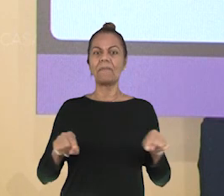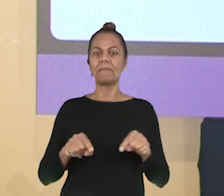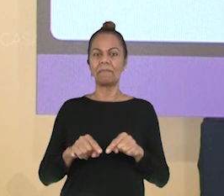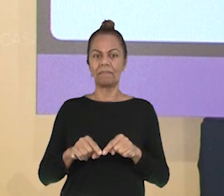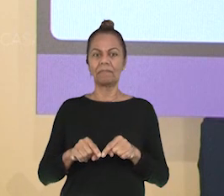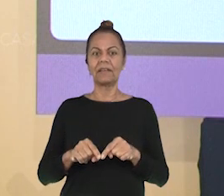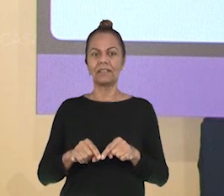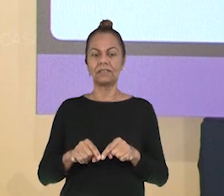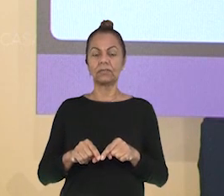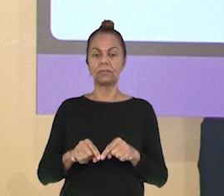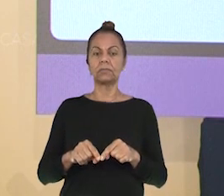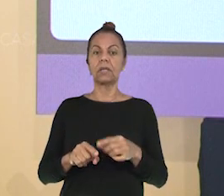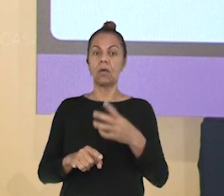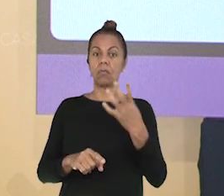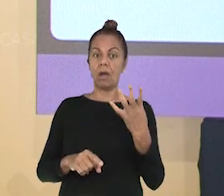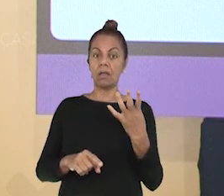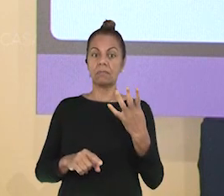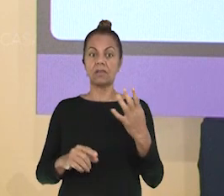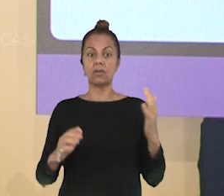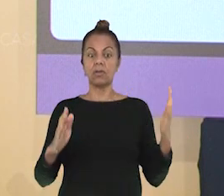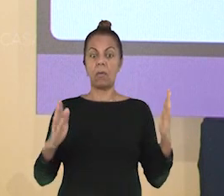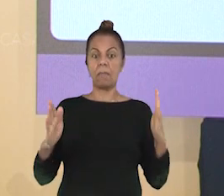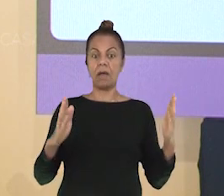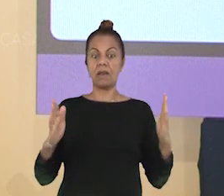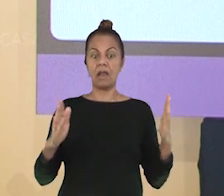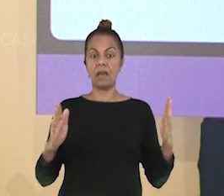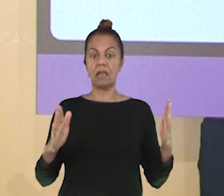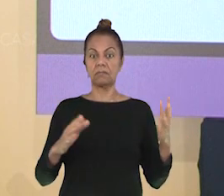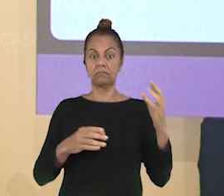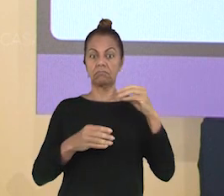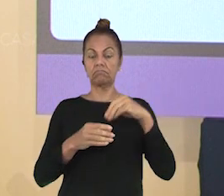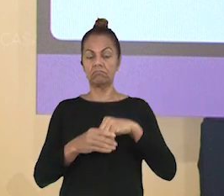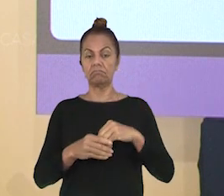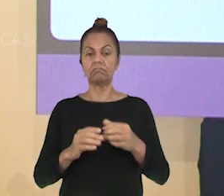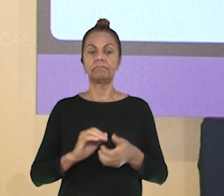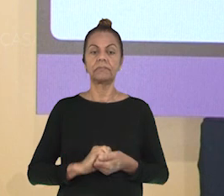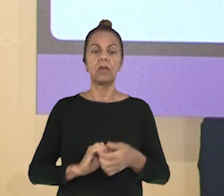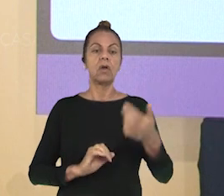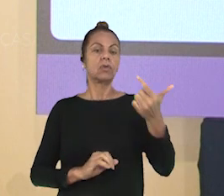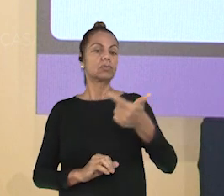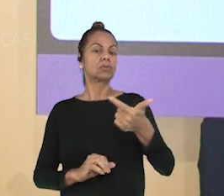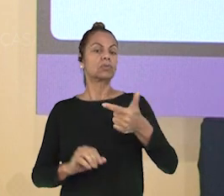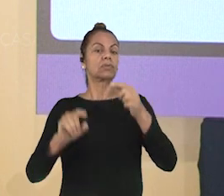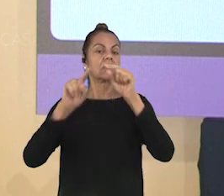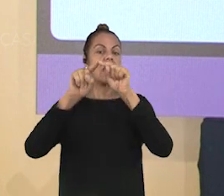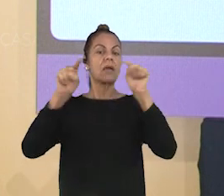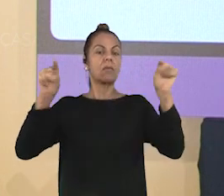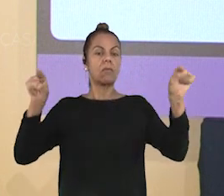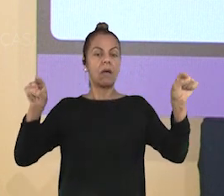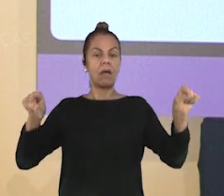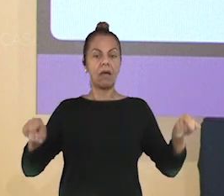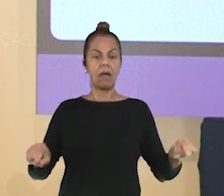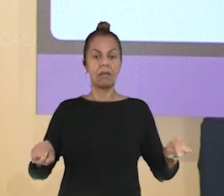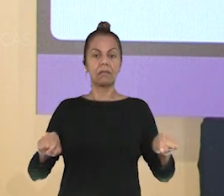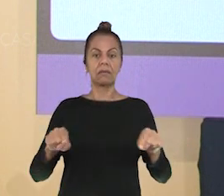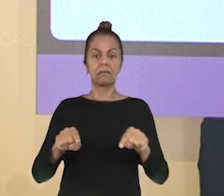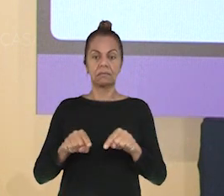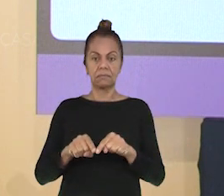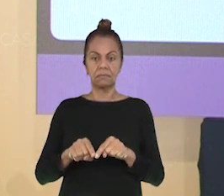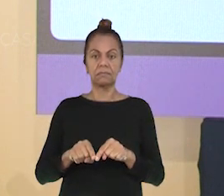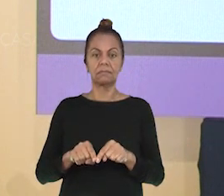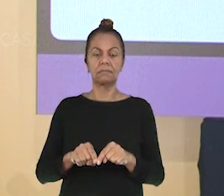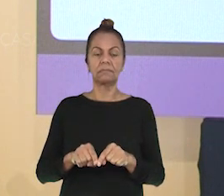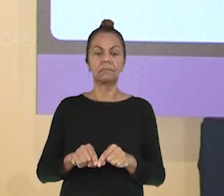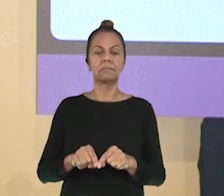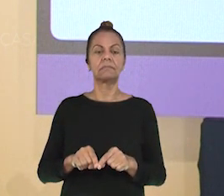4 lados, sendo que 2 deles são paralelos entre si. O segundo é um quadrado, já